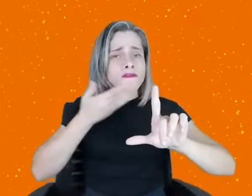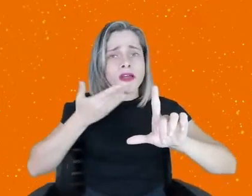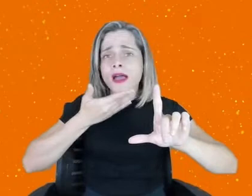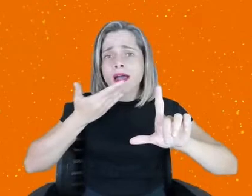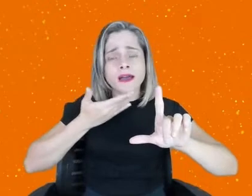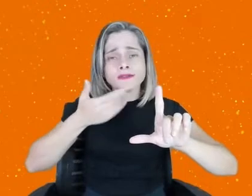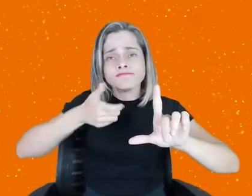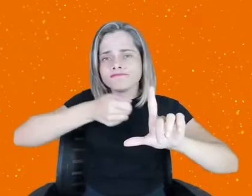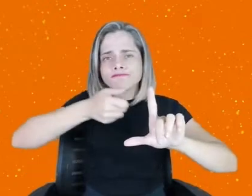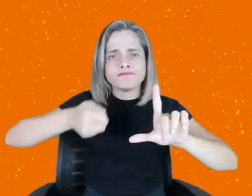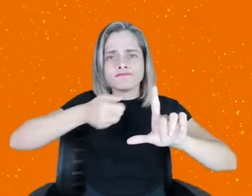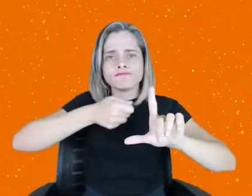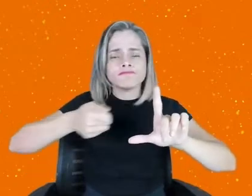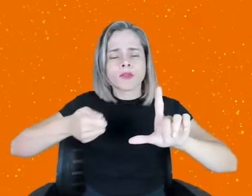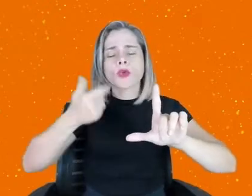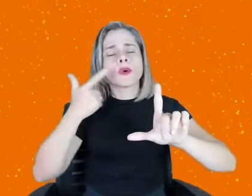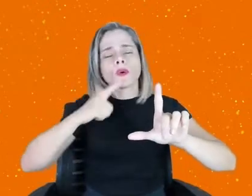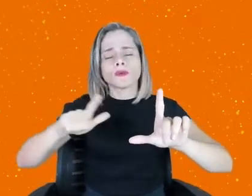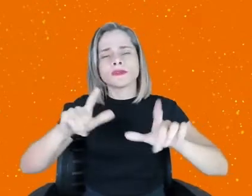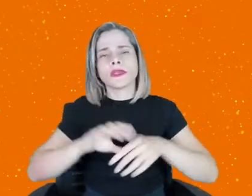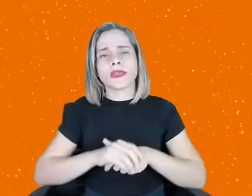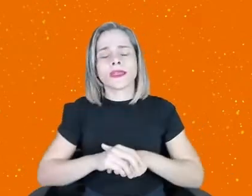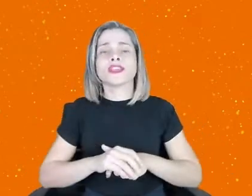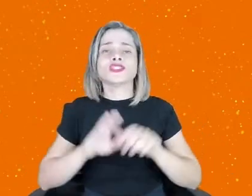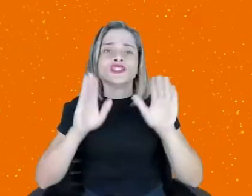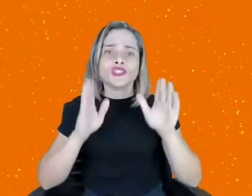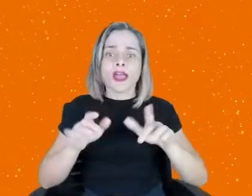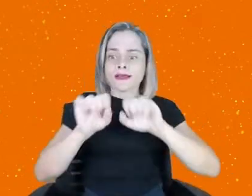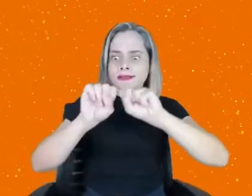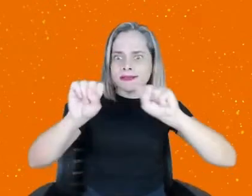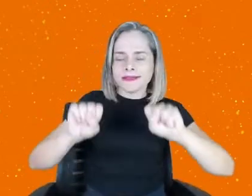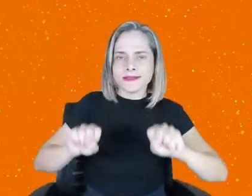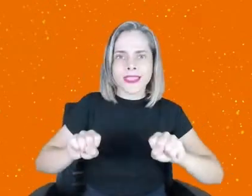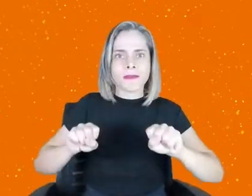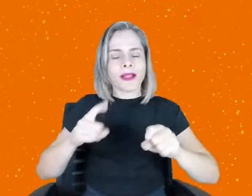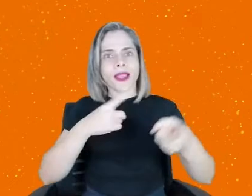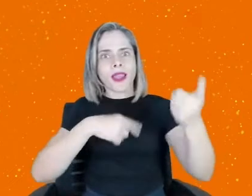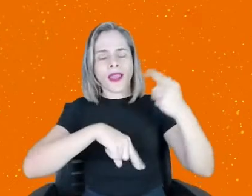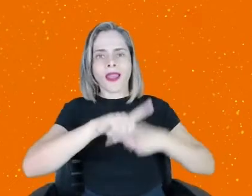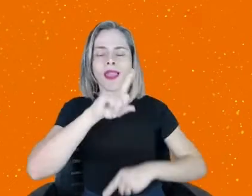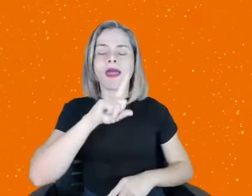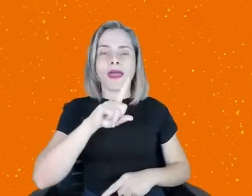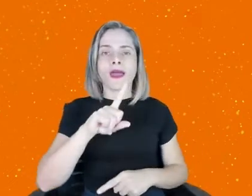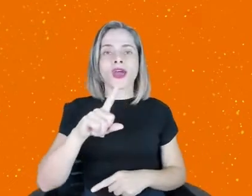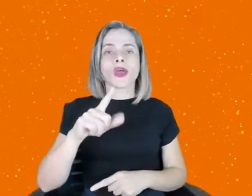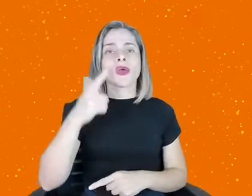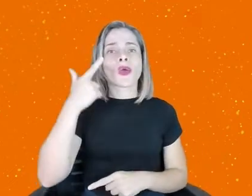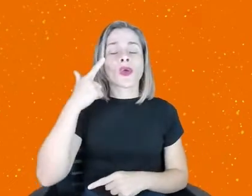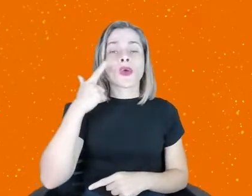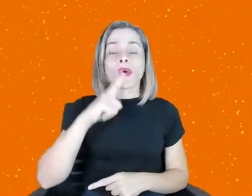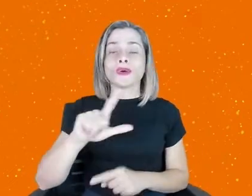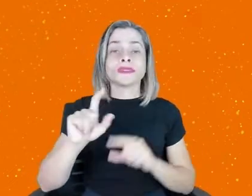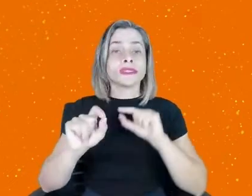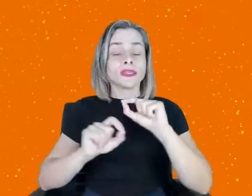eles que eles possam modernizar os sistemas que eles possam é ter o benefício de que